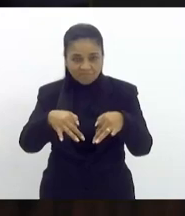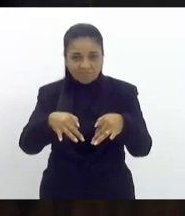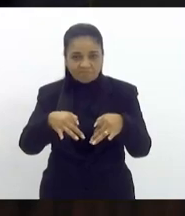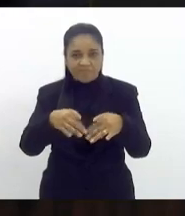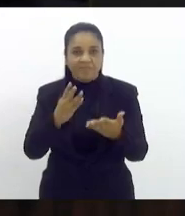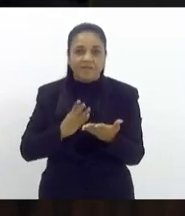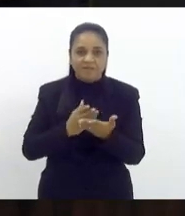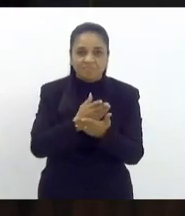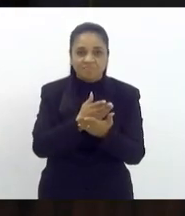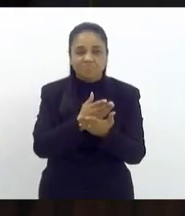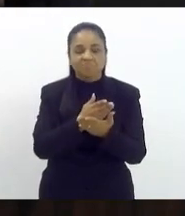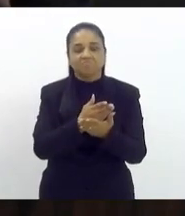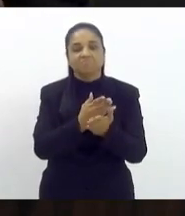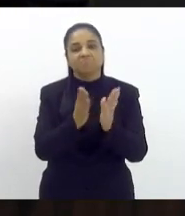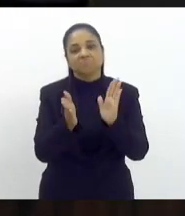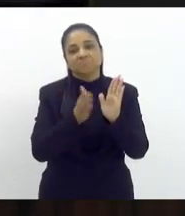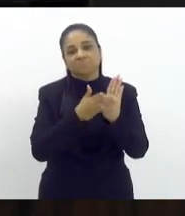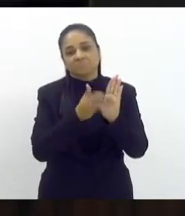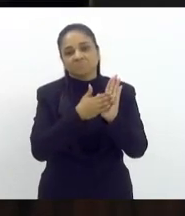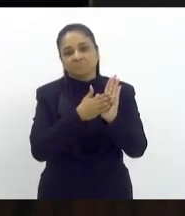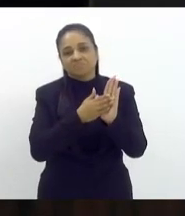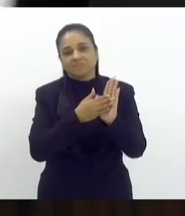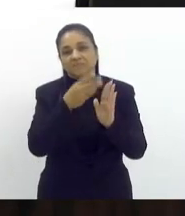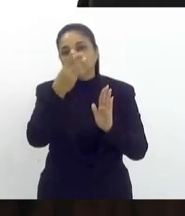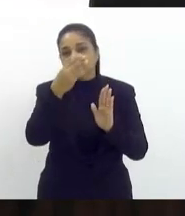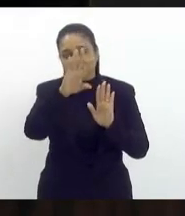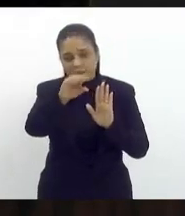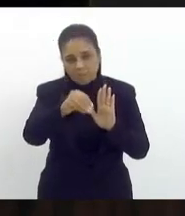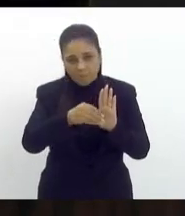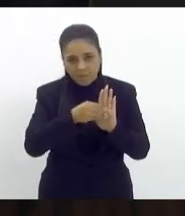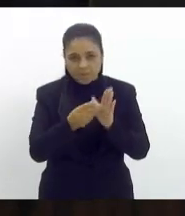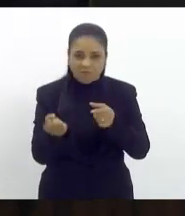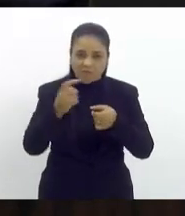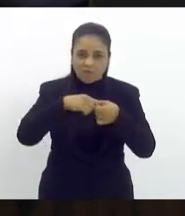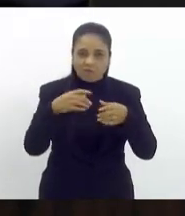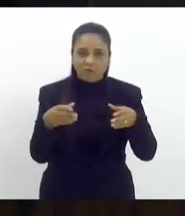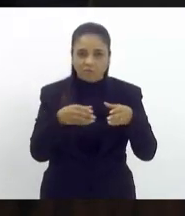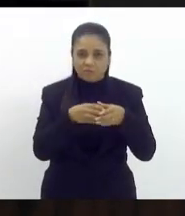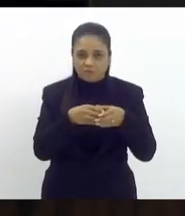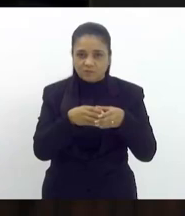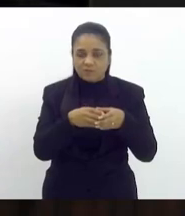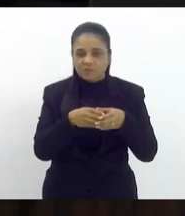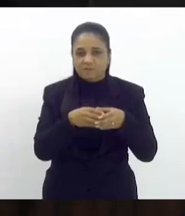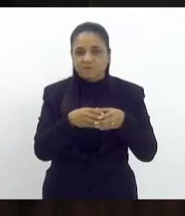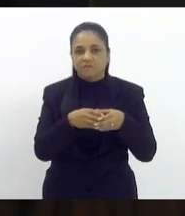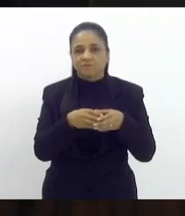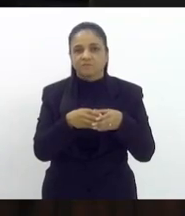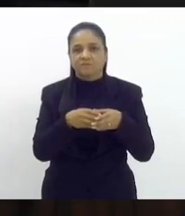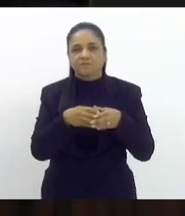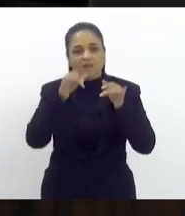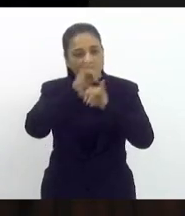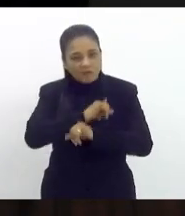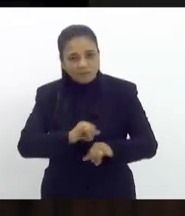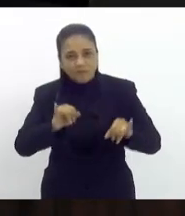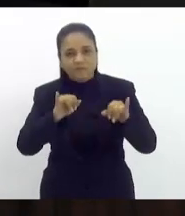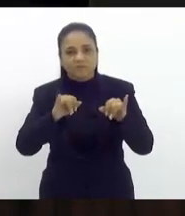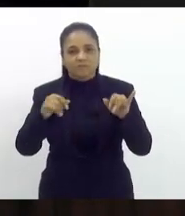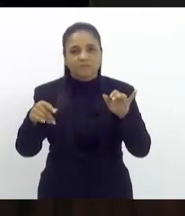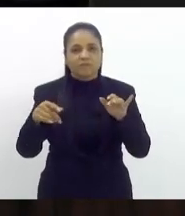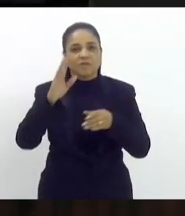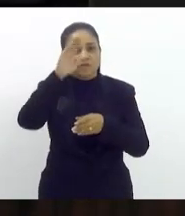A Proposta recebeu três emendas e retorna às comissões anuncio